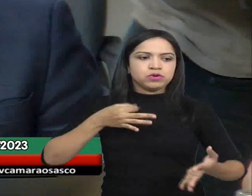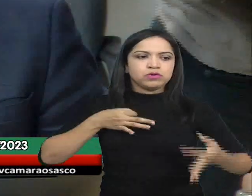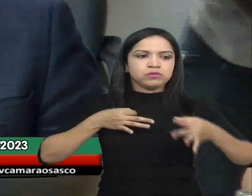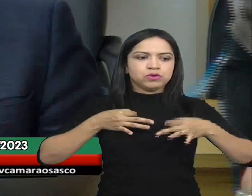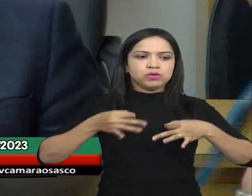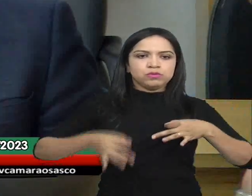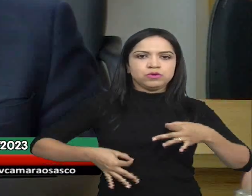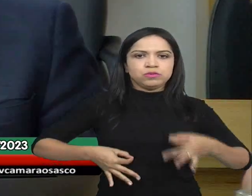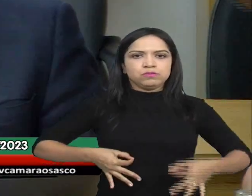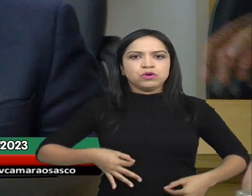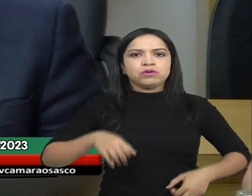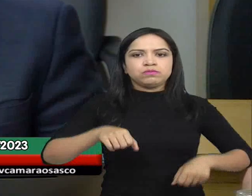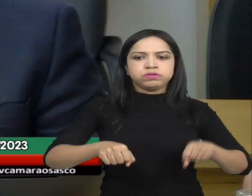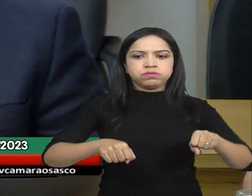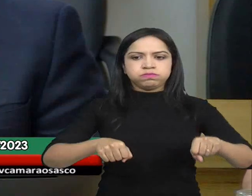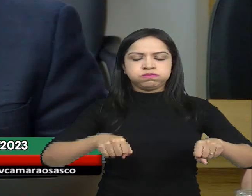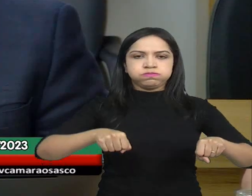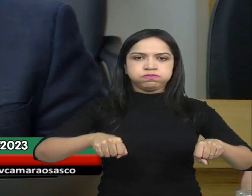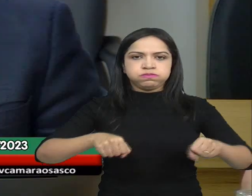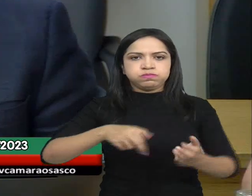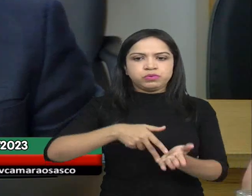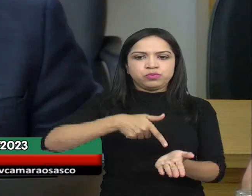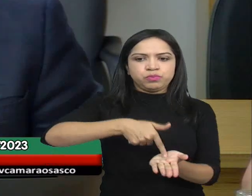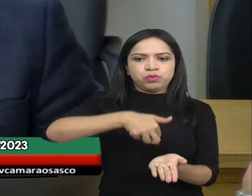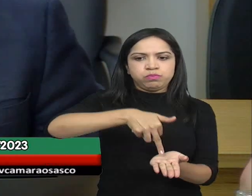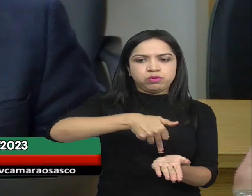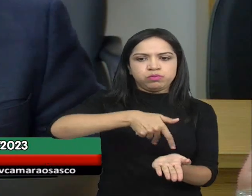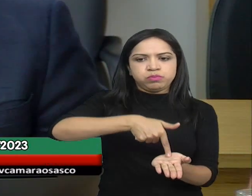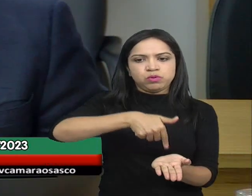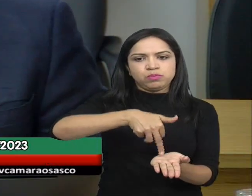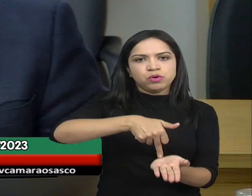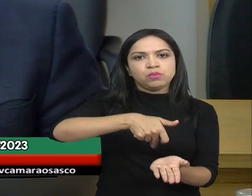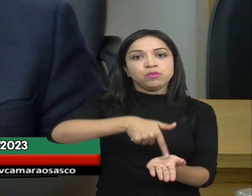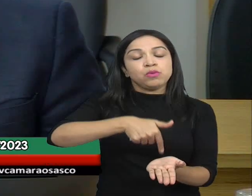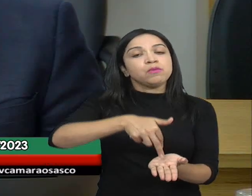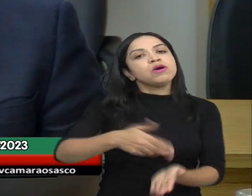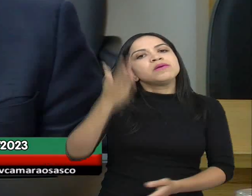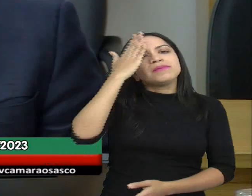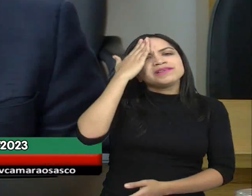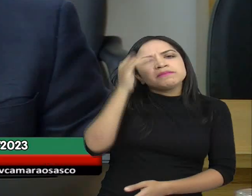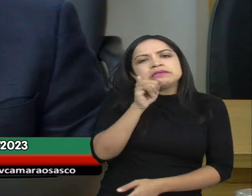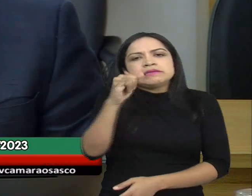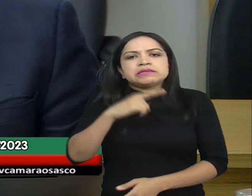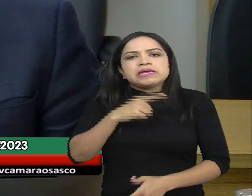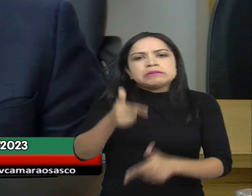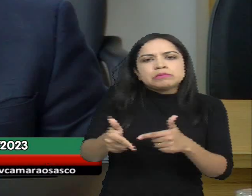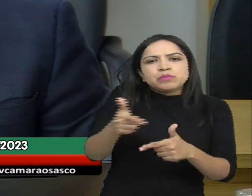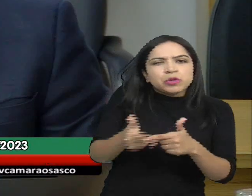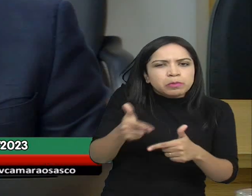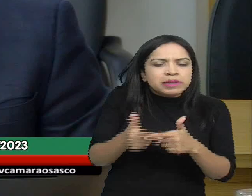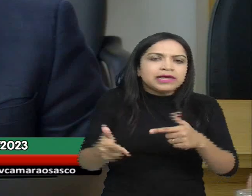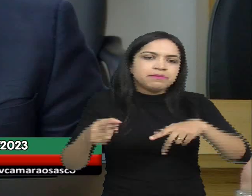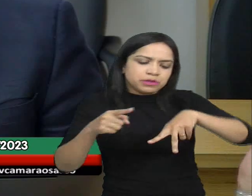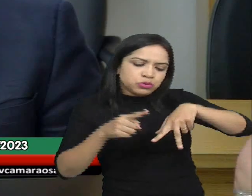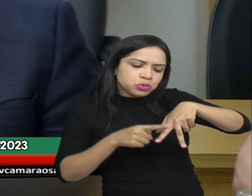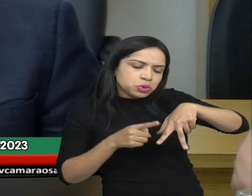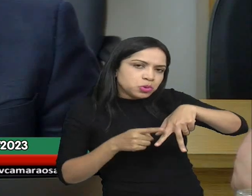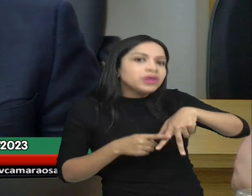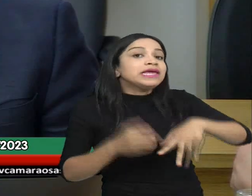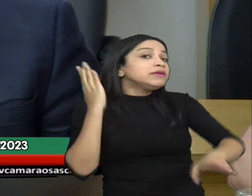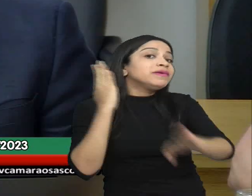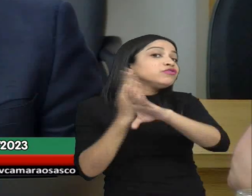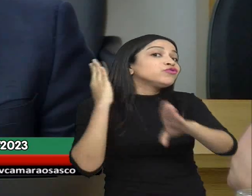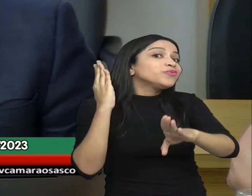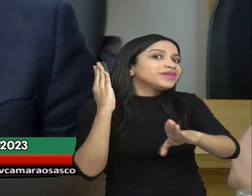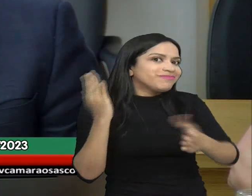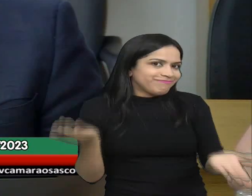especialista pedir. Às vezes tem problema de joelho, às vezes tem alguma arritmia. E o exame para avaliação de isquemia,